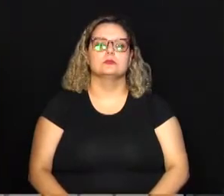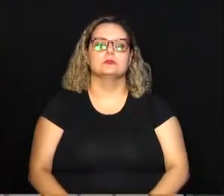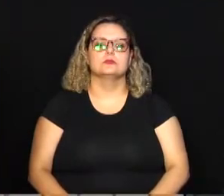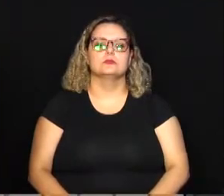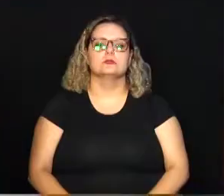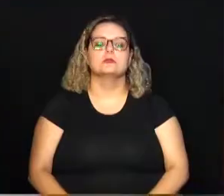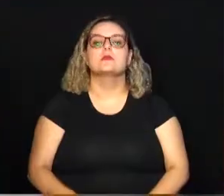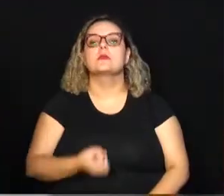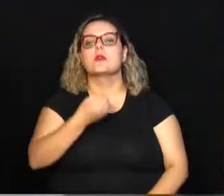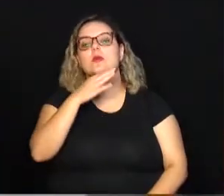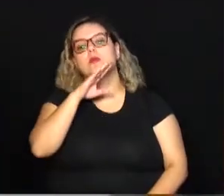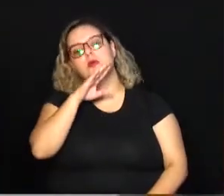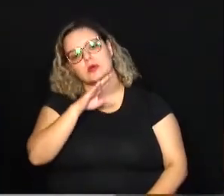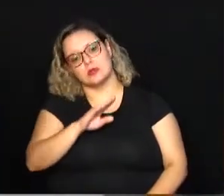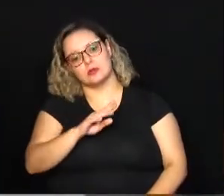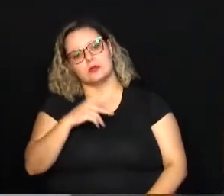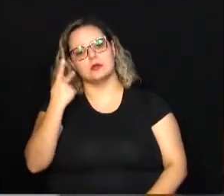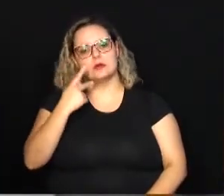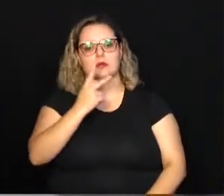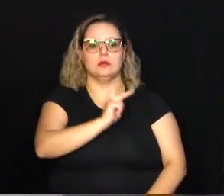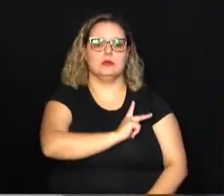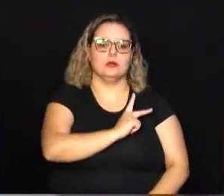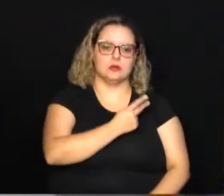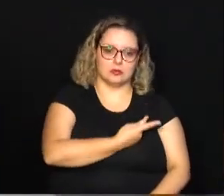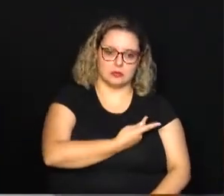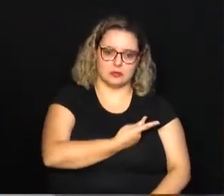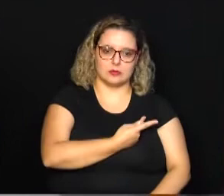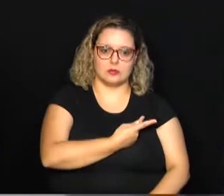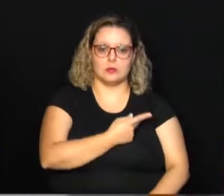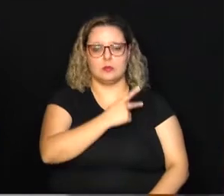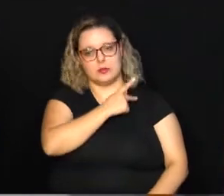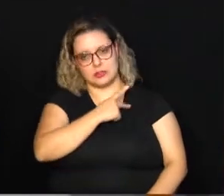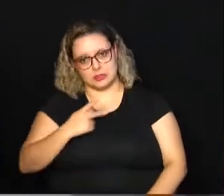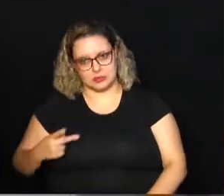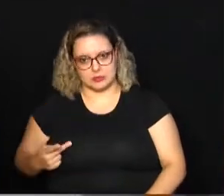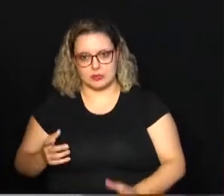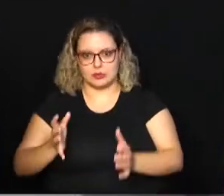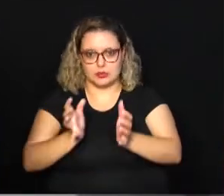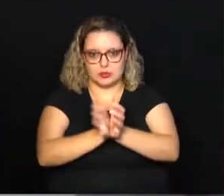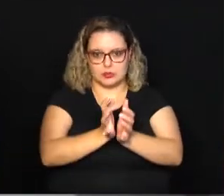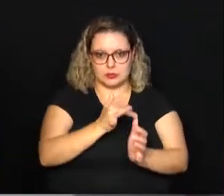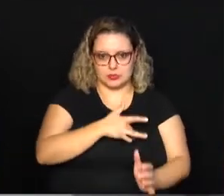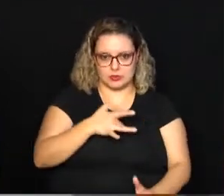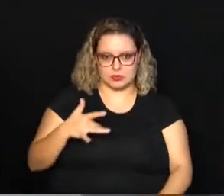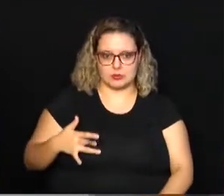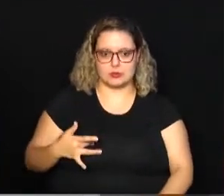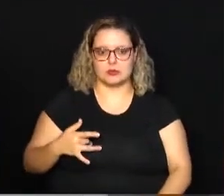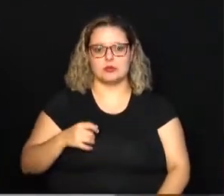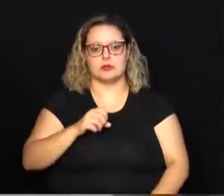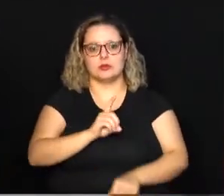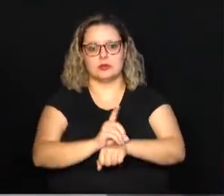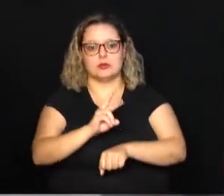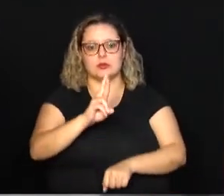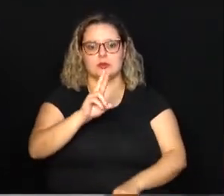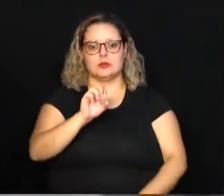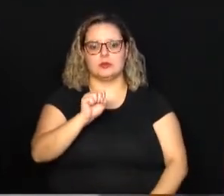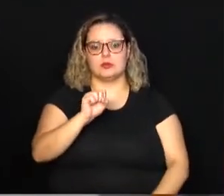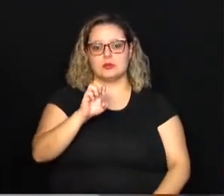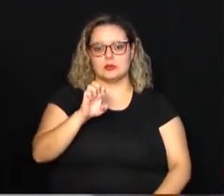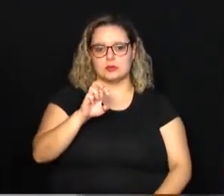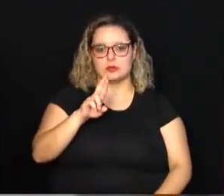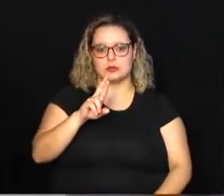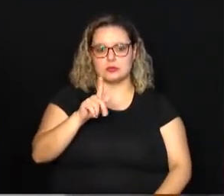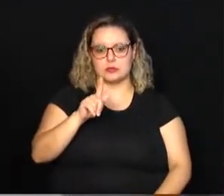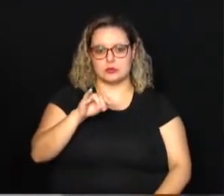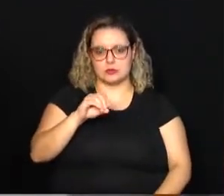Boa tarde, vereador Paulo Haddad, preside a nossa Comissão de Saúde. Doutor Sérgio, bem-vindo aqui à nossa Comissão